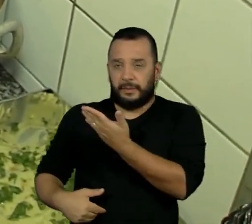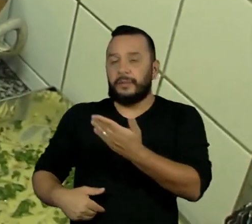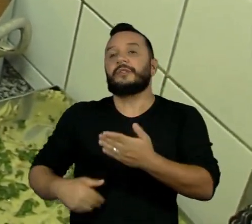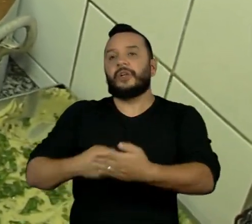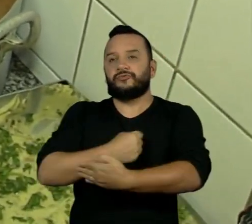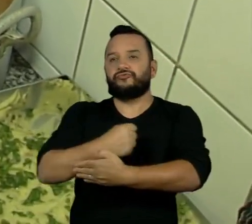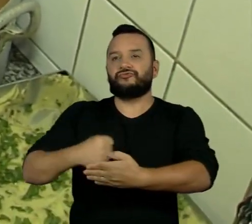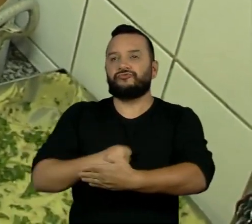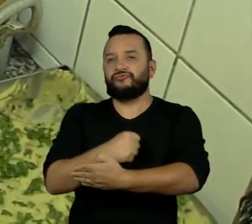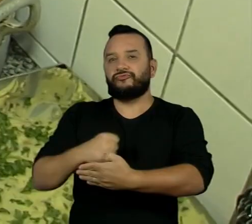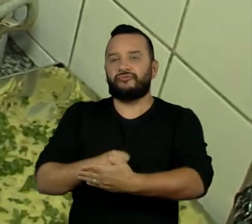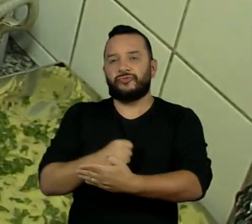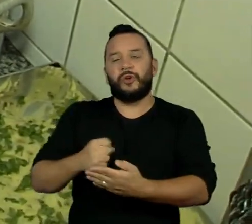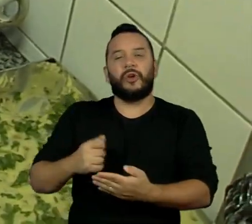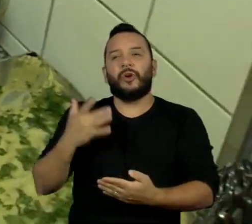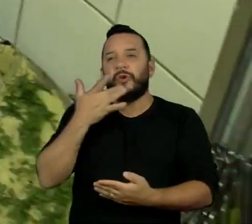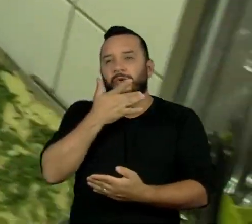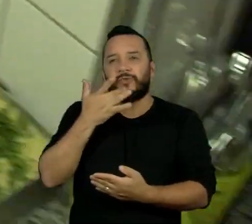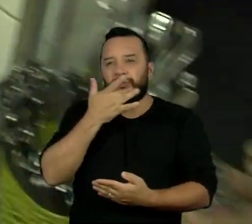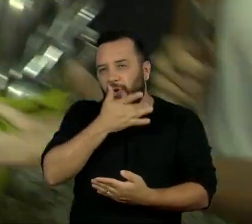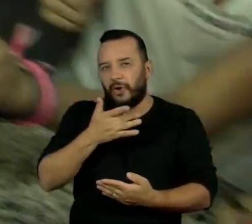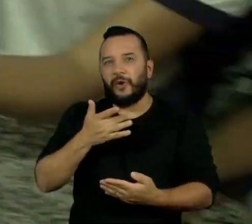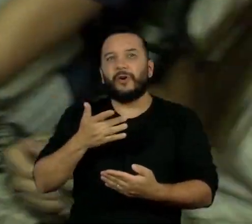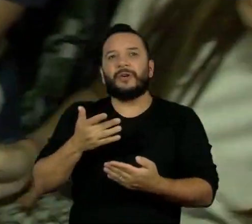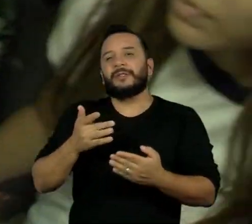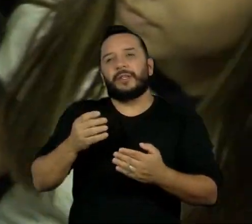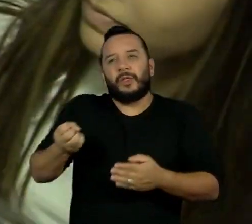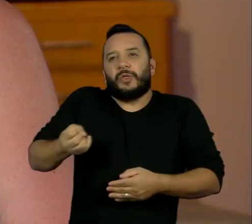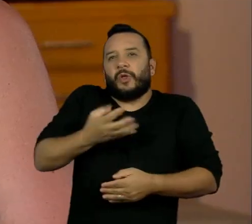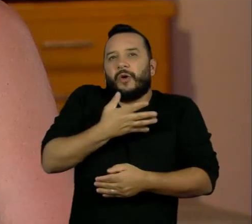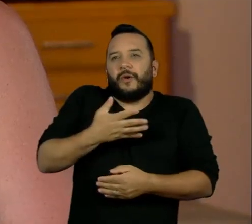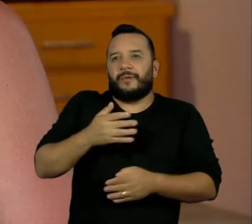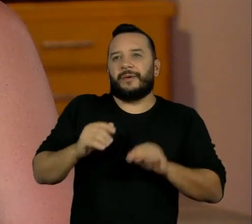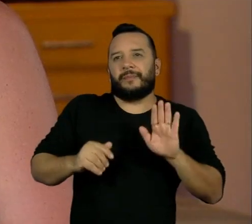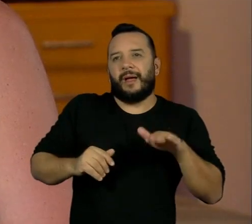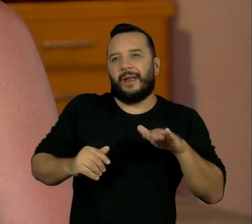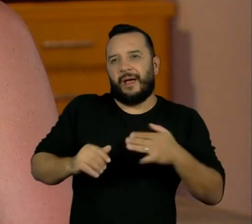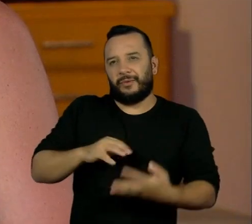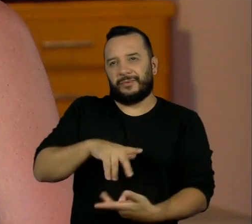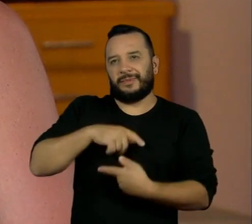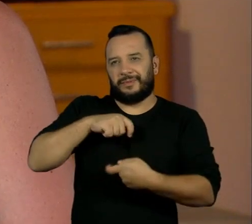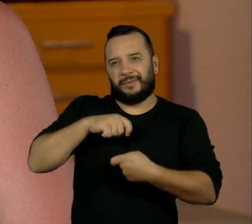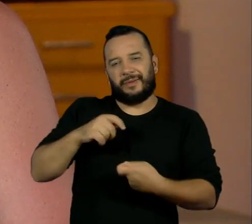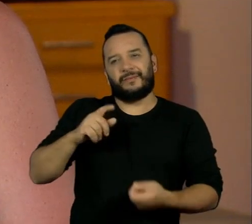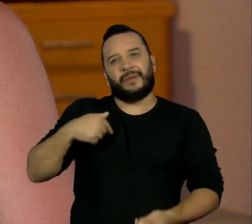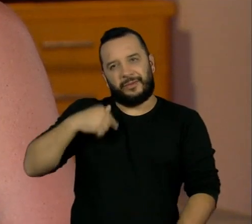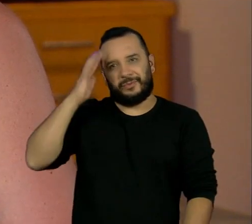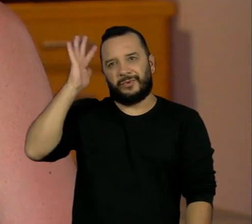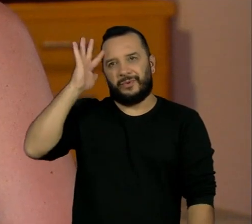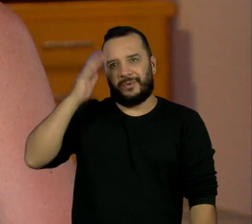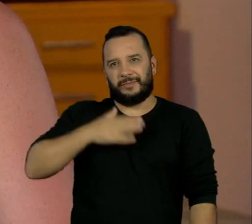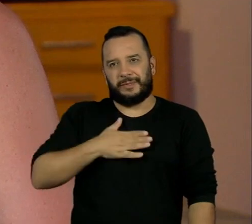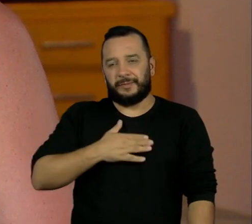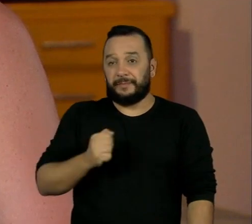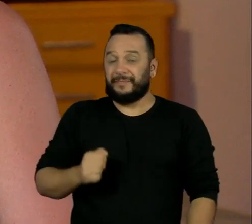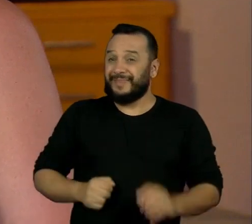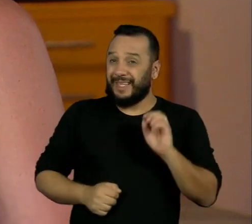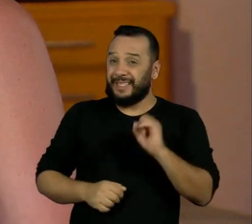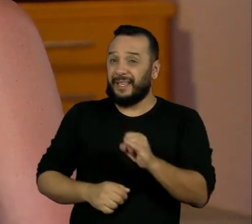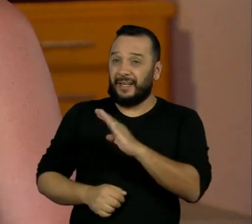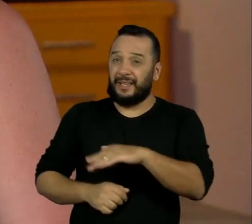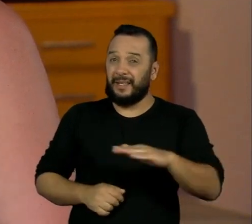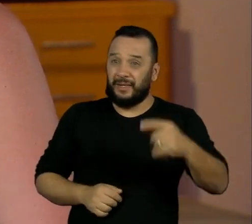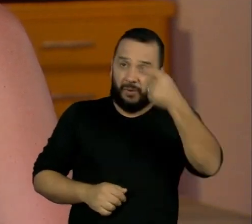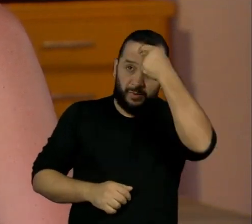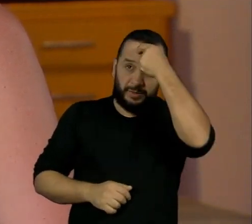comida gostosa, fresca, mais barata, sustentável. Se todas as crianças tiverem essa consciência desde pequenininhas, elas